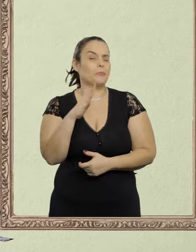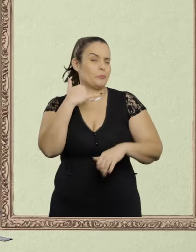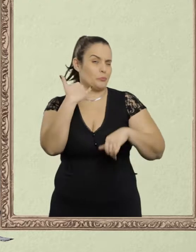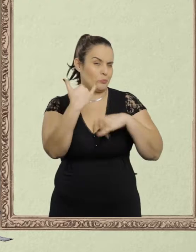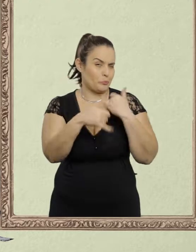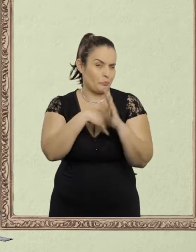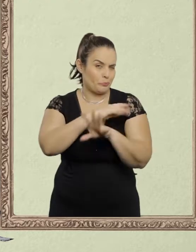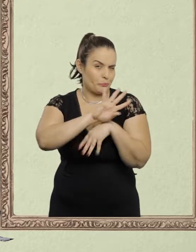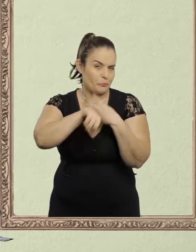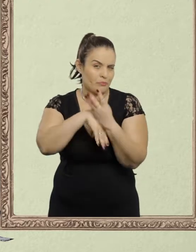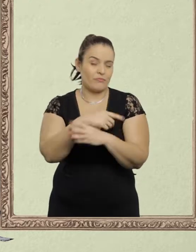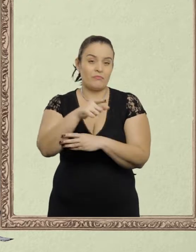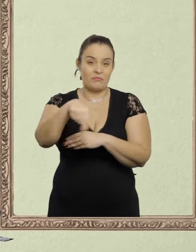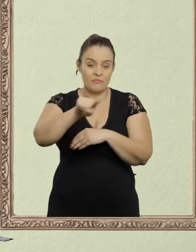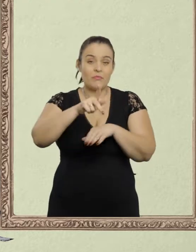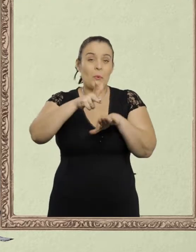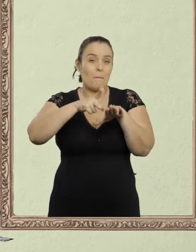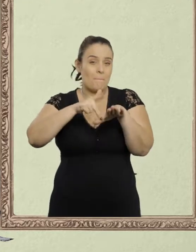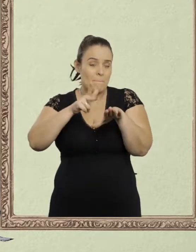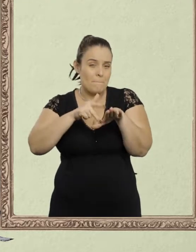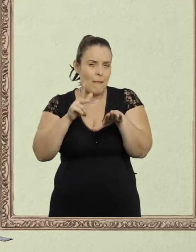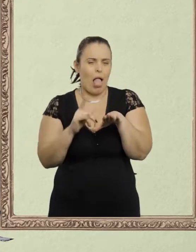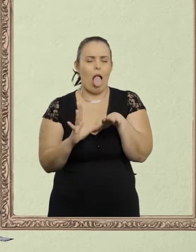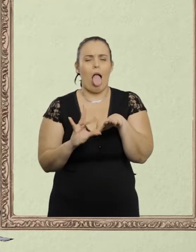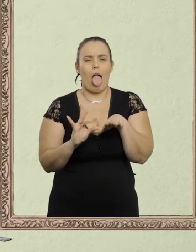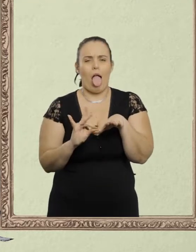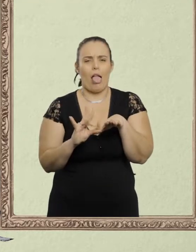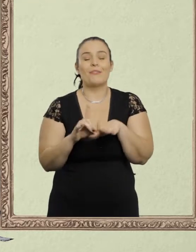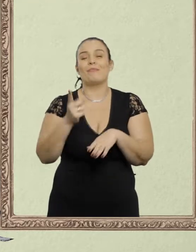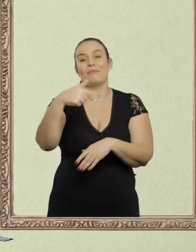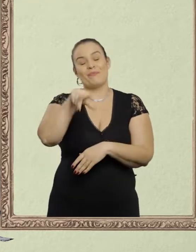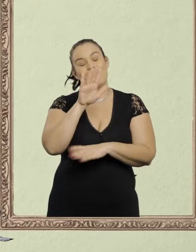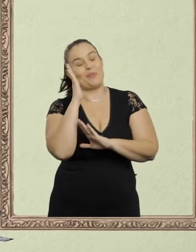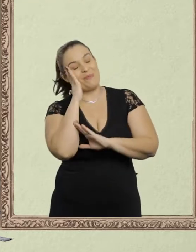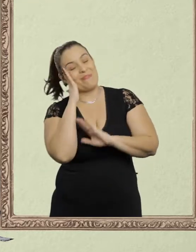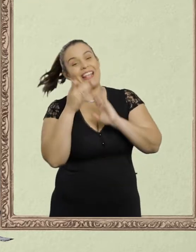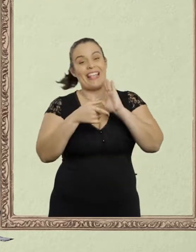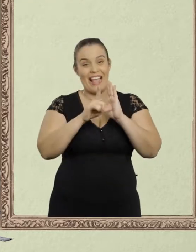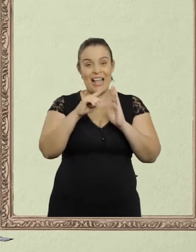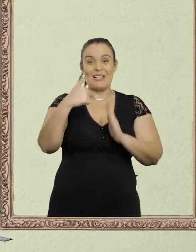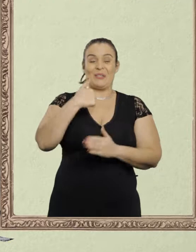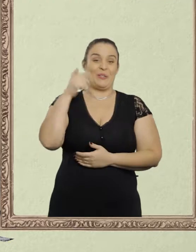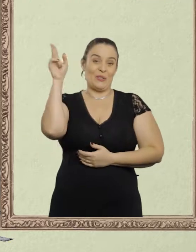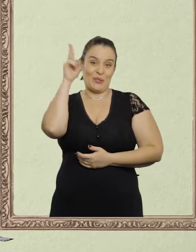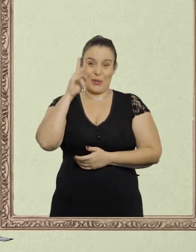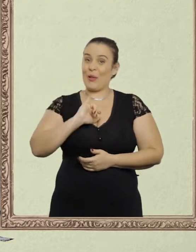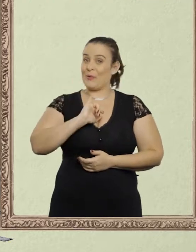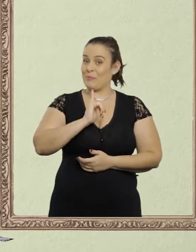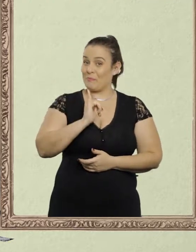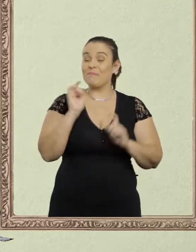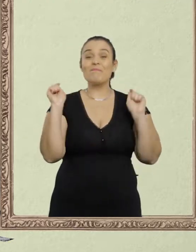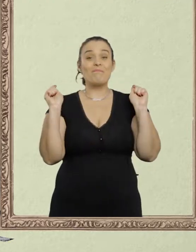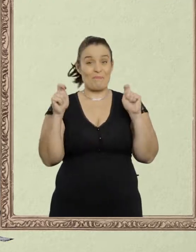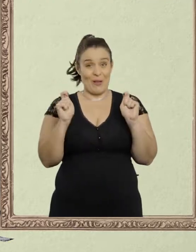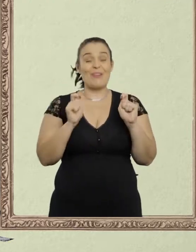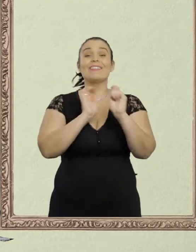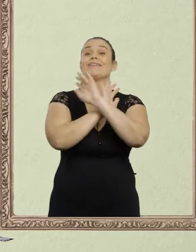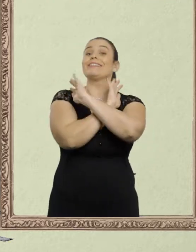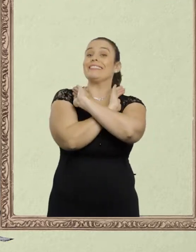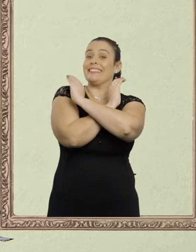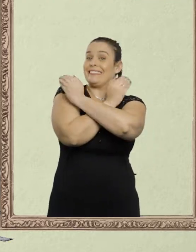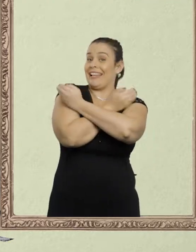crianças levadas. Vocês devem estar com os pés molhados. Antes de vocês irem para a cama, vou contar uma